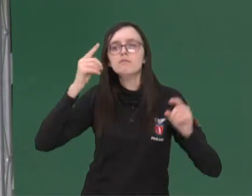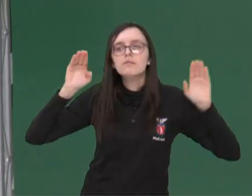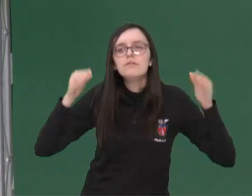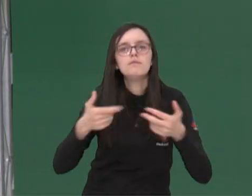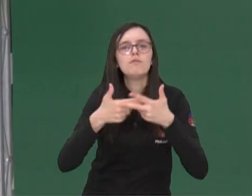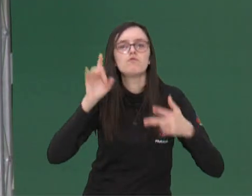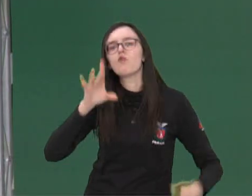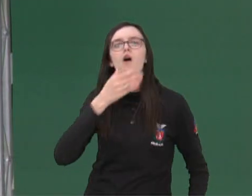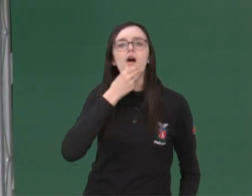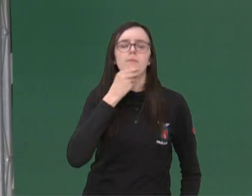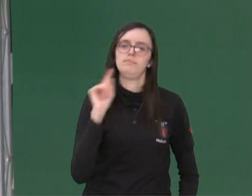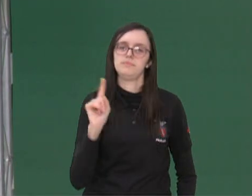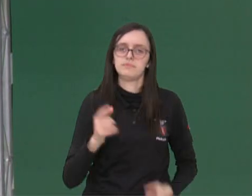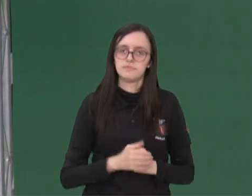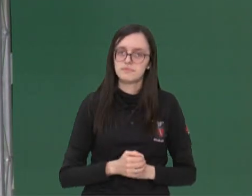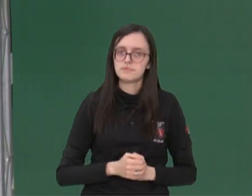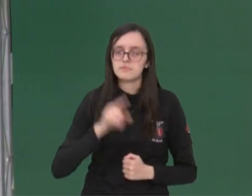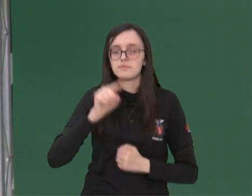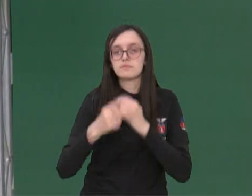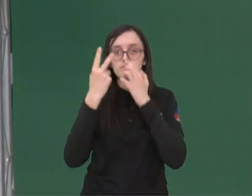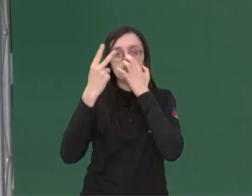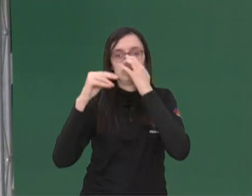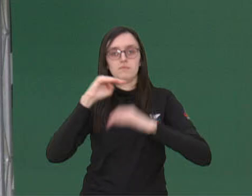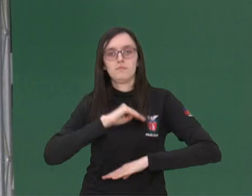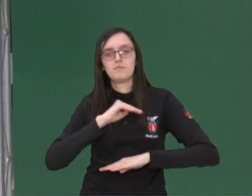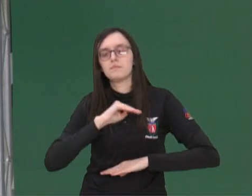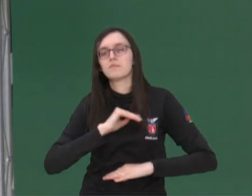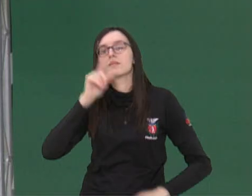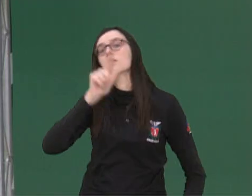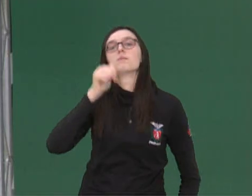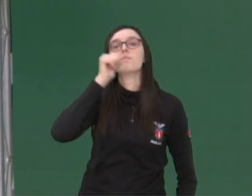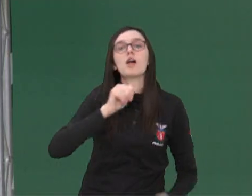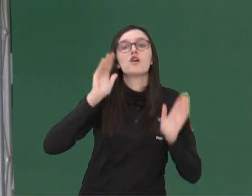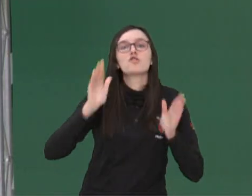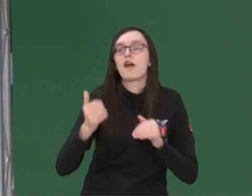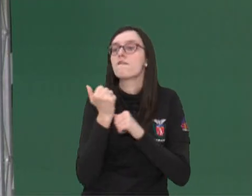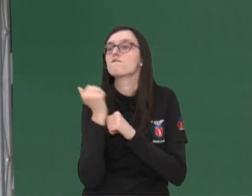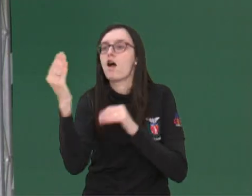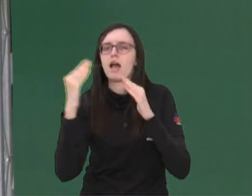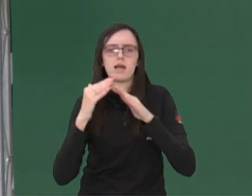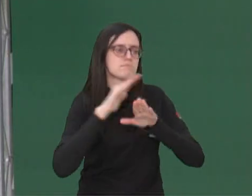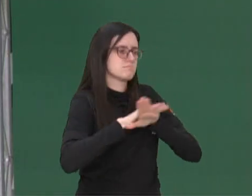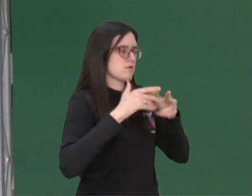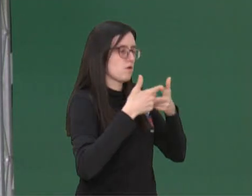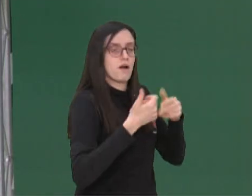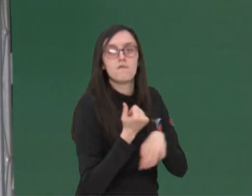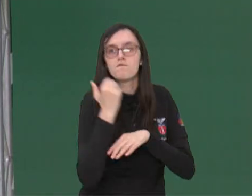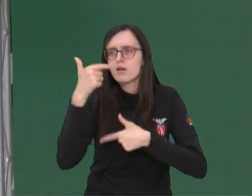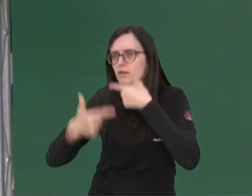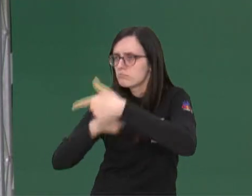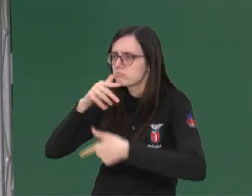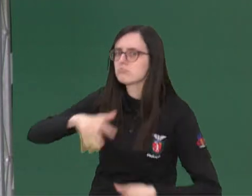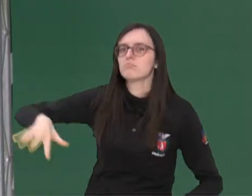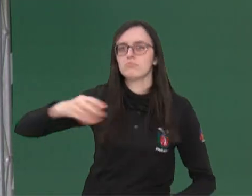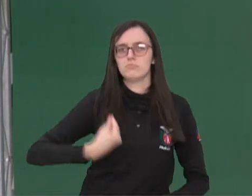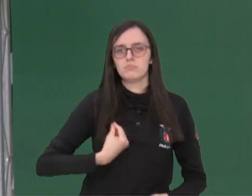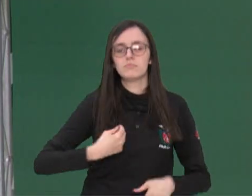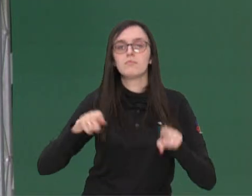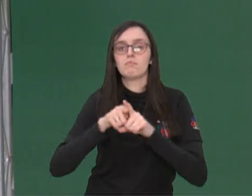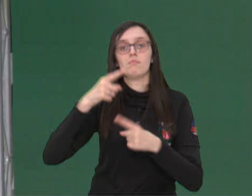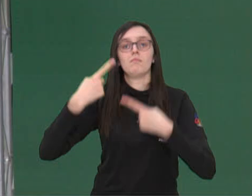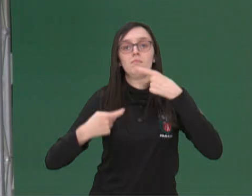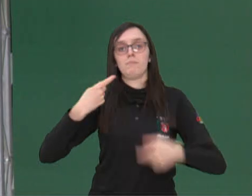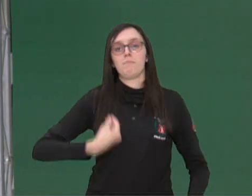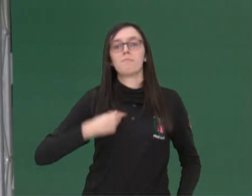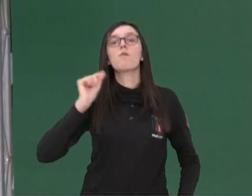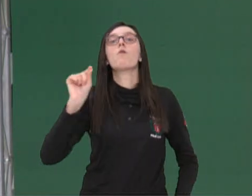unicamente masculino. Então, duas situações. Mulheres já fora de casa participando do mercado de trabalho e uma